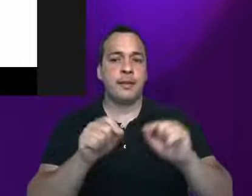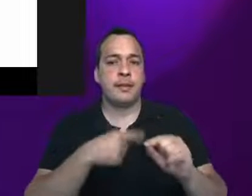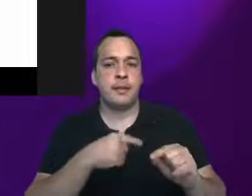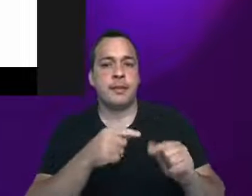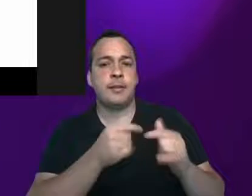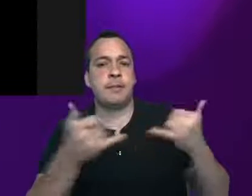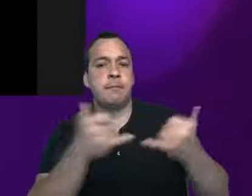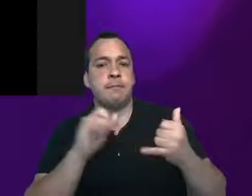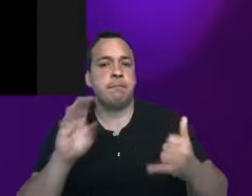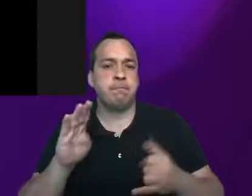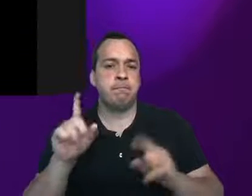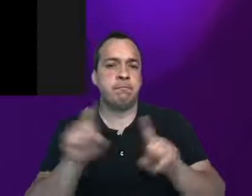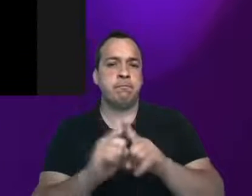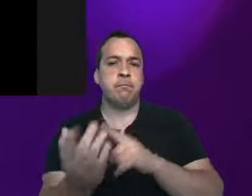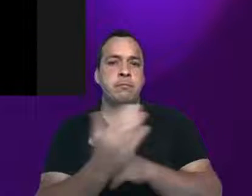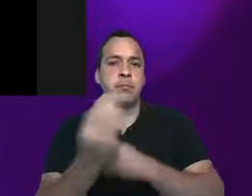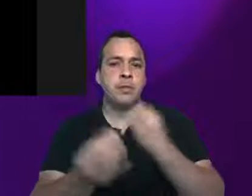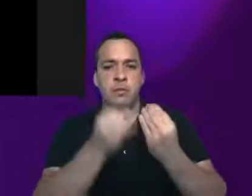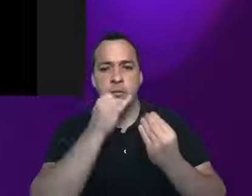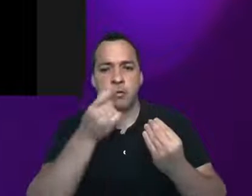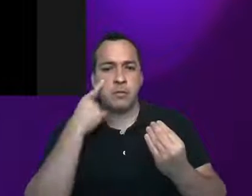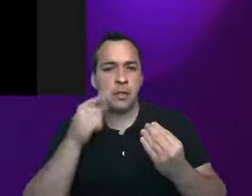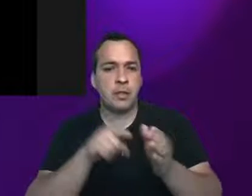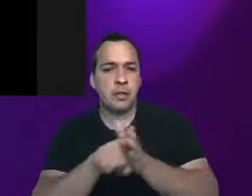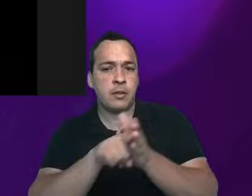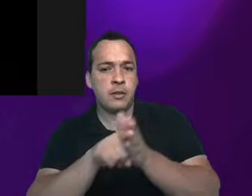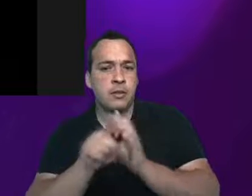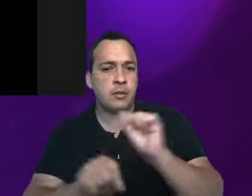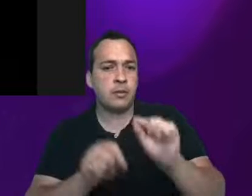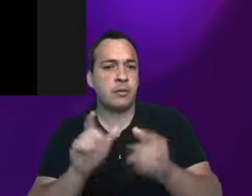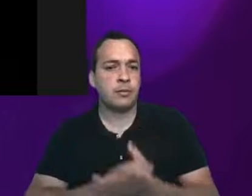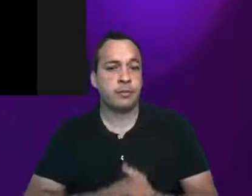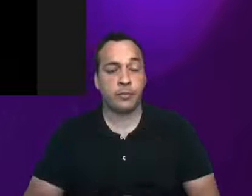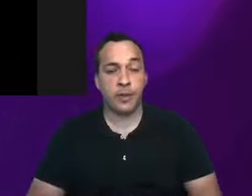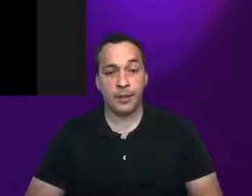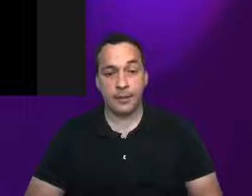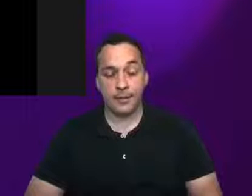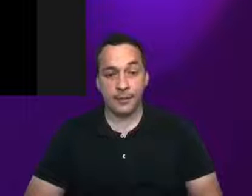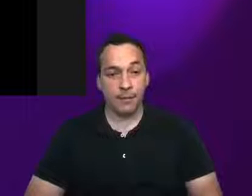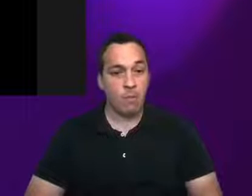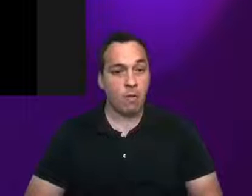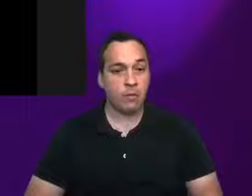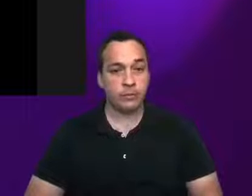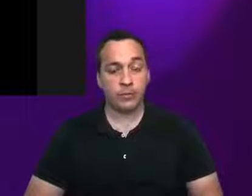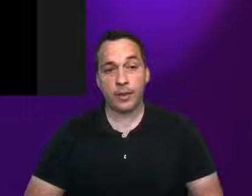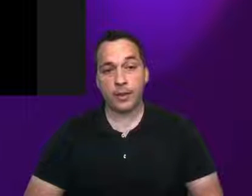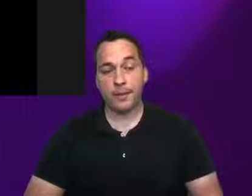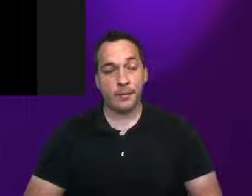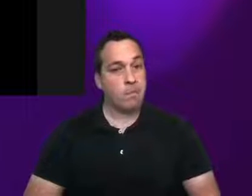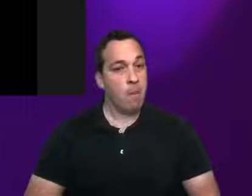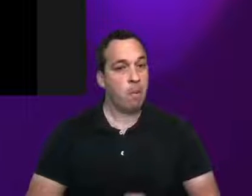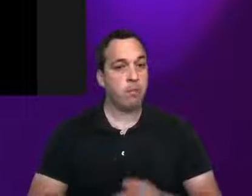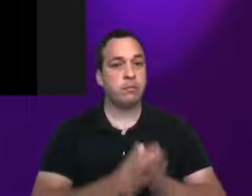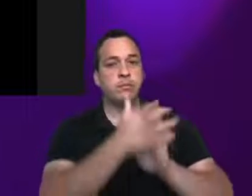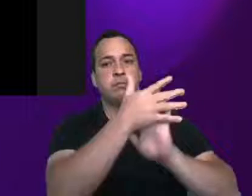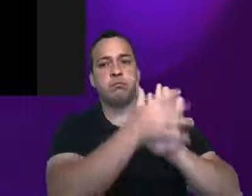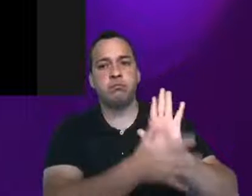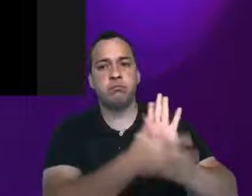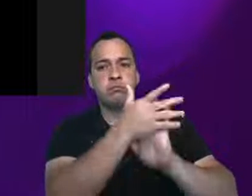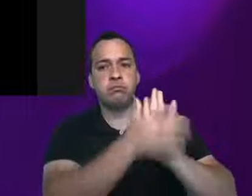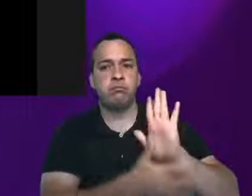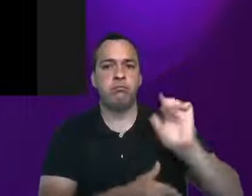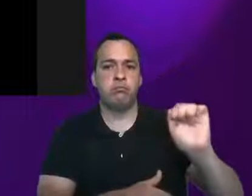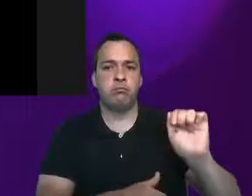de fluidotolerância. Então, aqui à minha esquerda, eu tenho um padrão de um pulmão aerado, que é o padrão A,